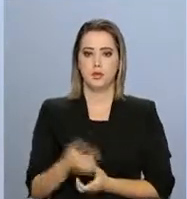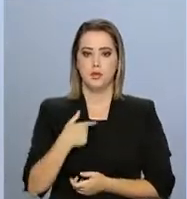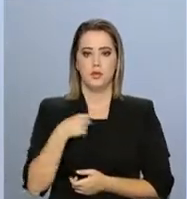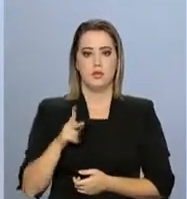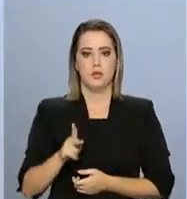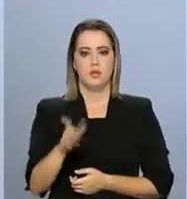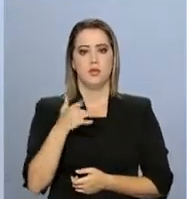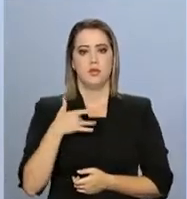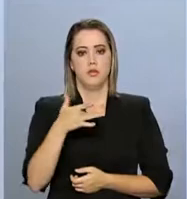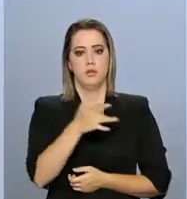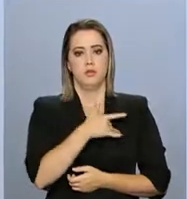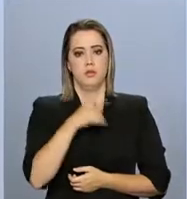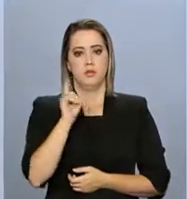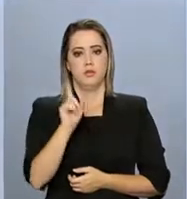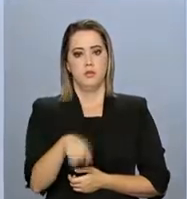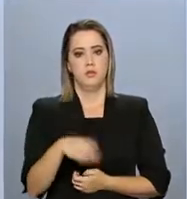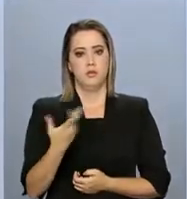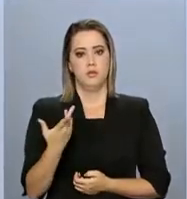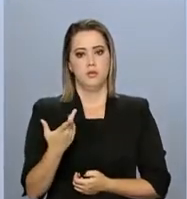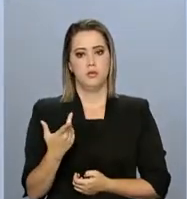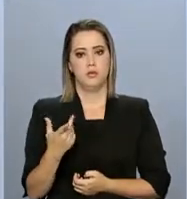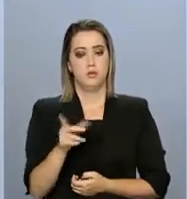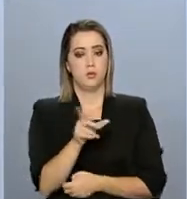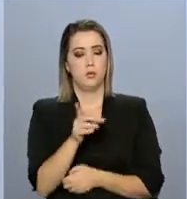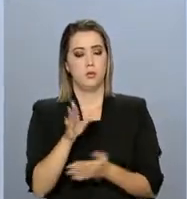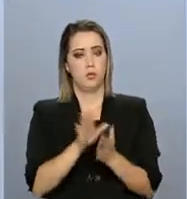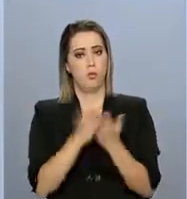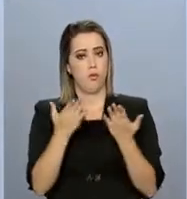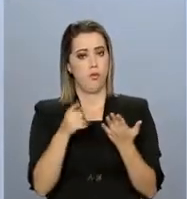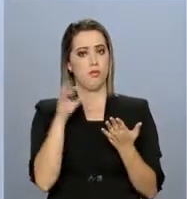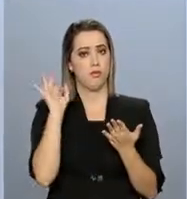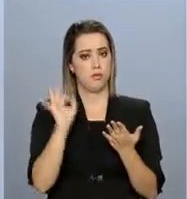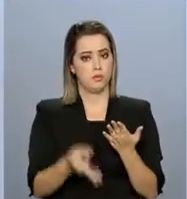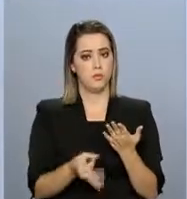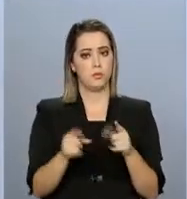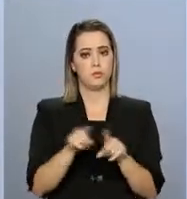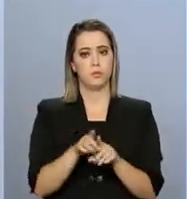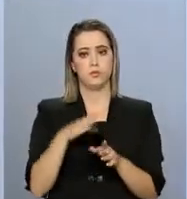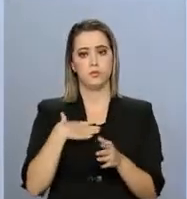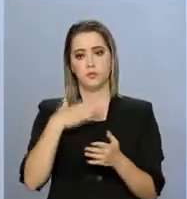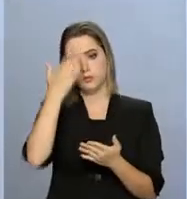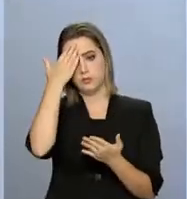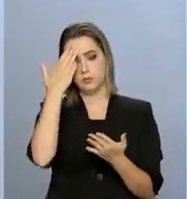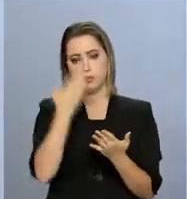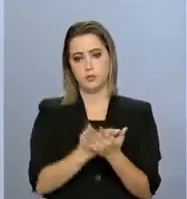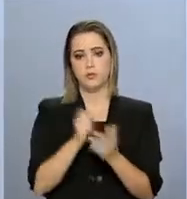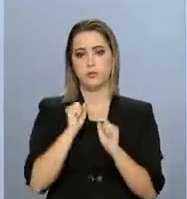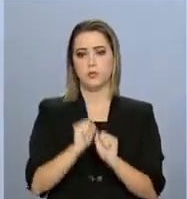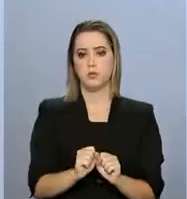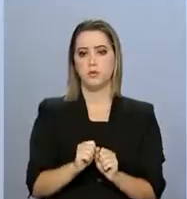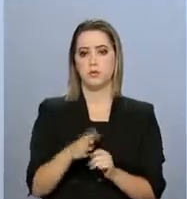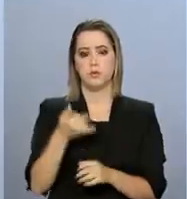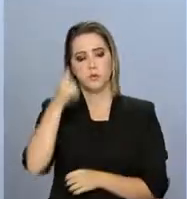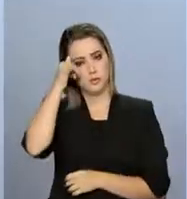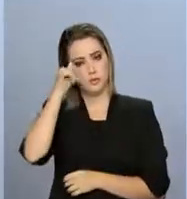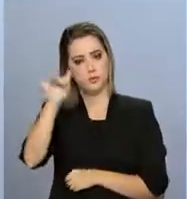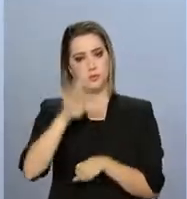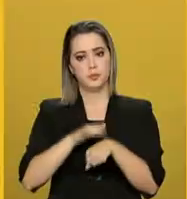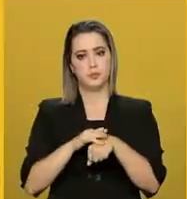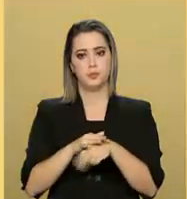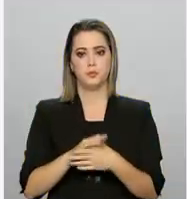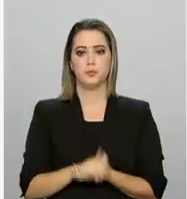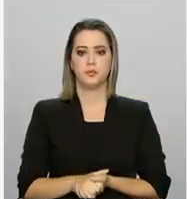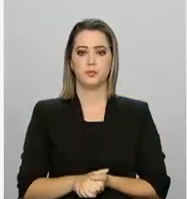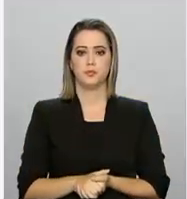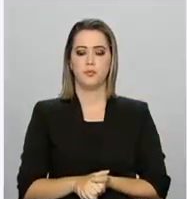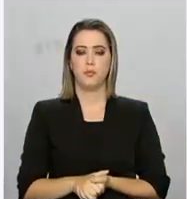saudável com a sua cadeira em dia acredito que eu possa estar prevenido contra a doença